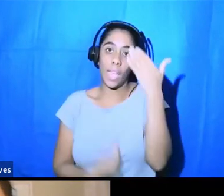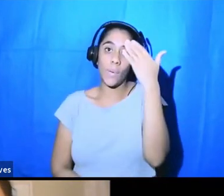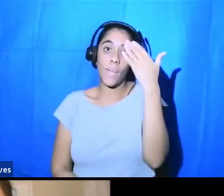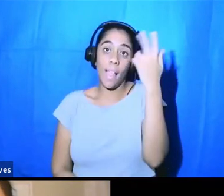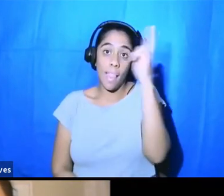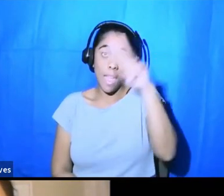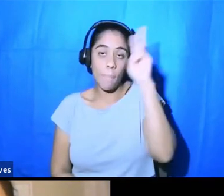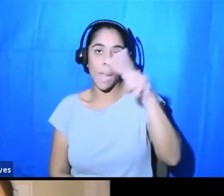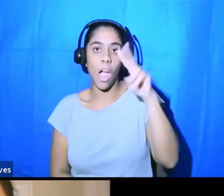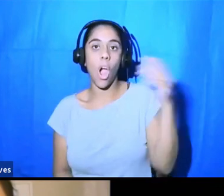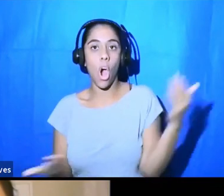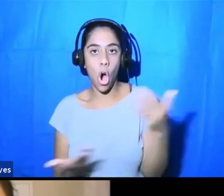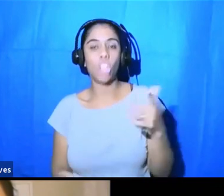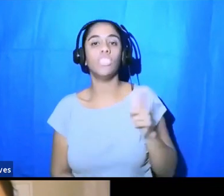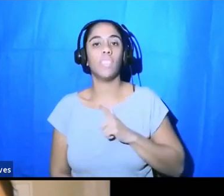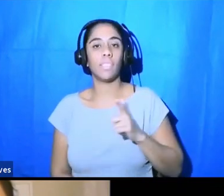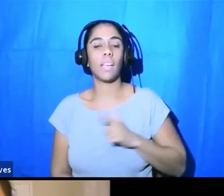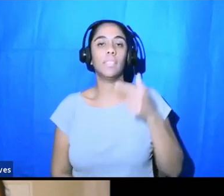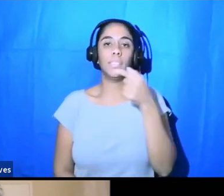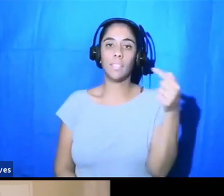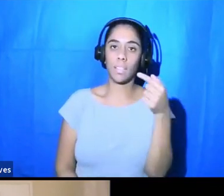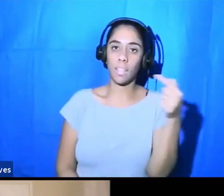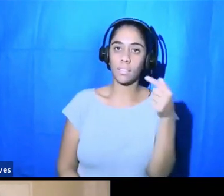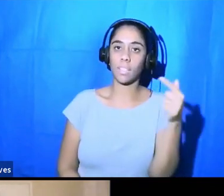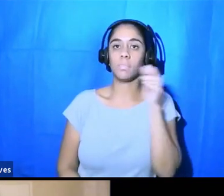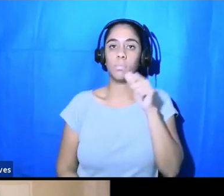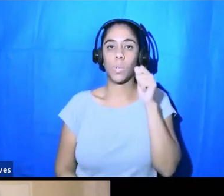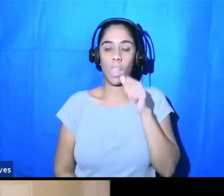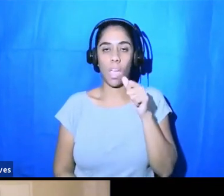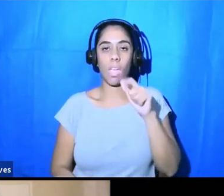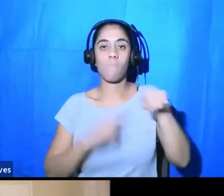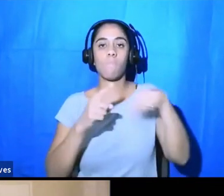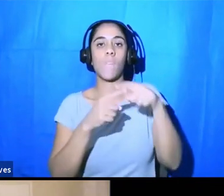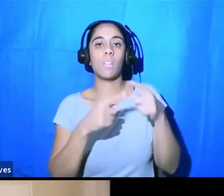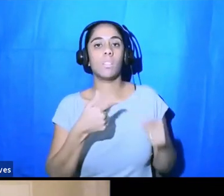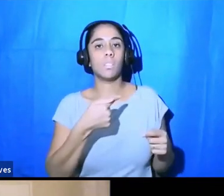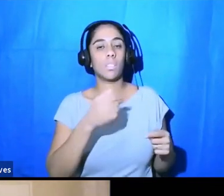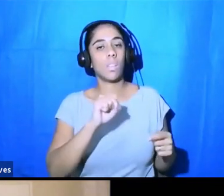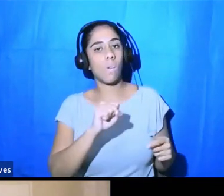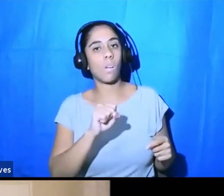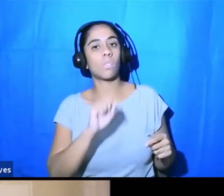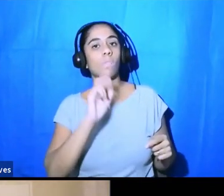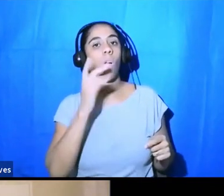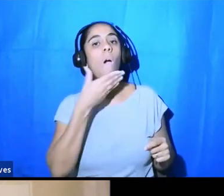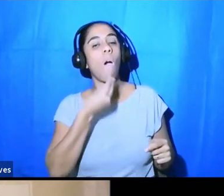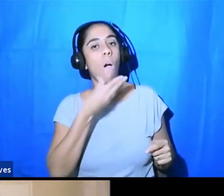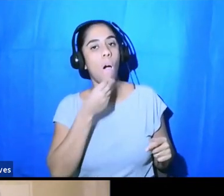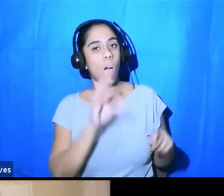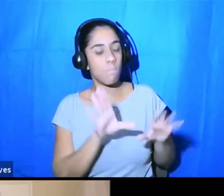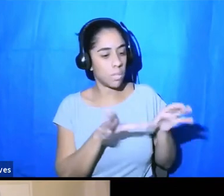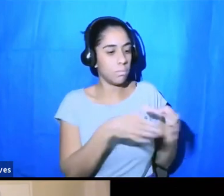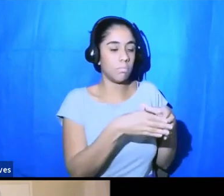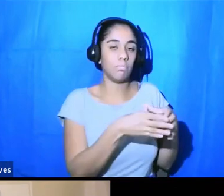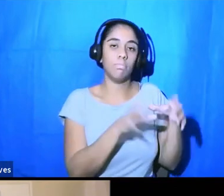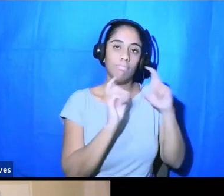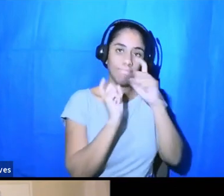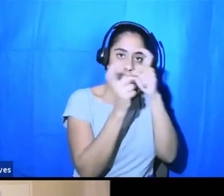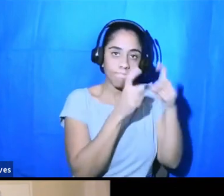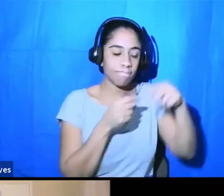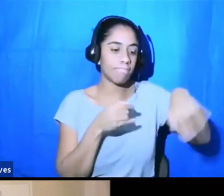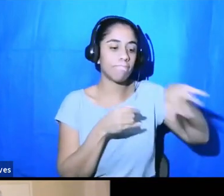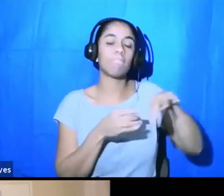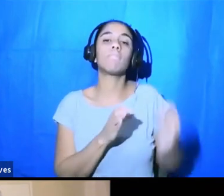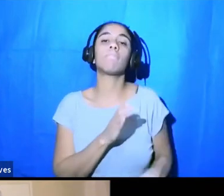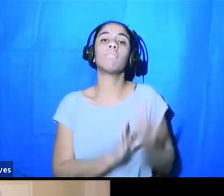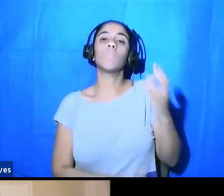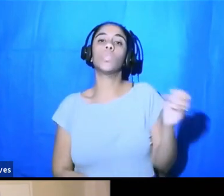78 homens que estão reescrevendo a Constituição do Chile. Eu queria lembrar que aqui no Brasil a nossa Constituição de 1987, quando ela foi